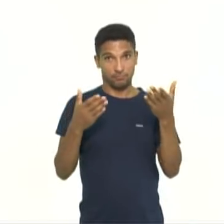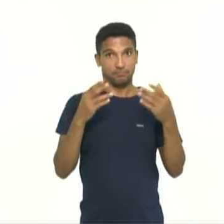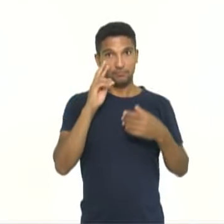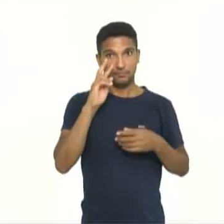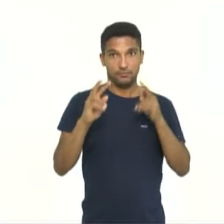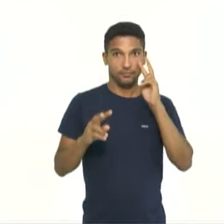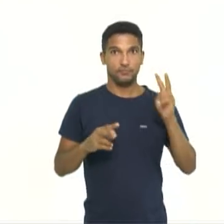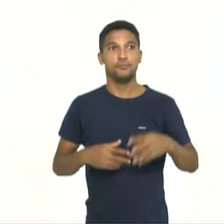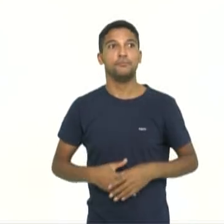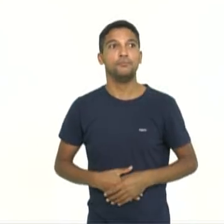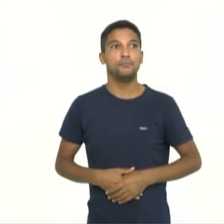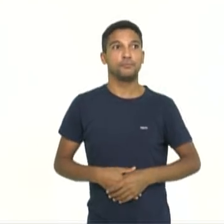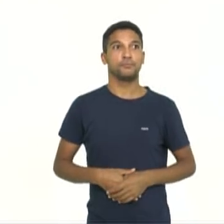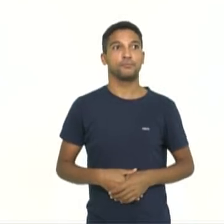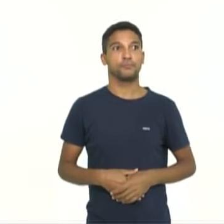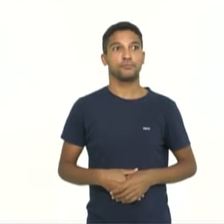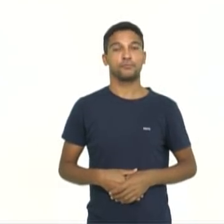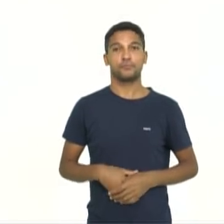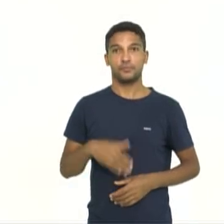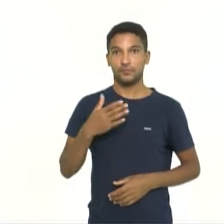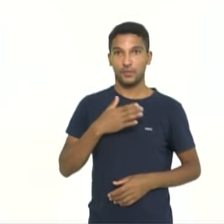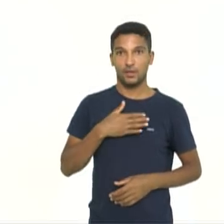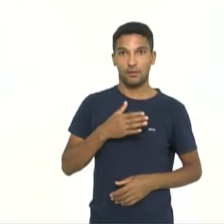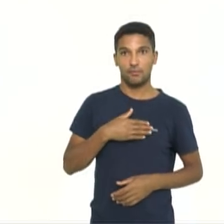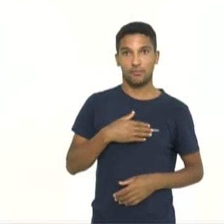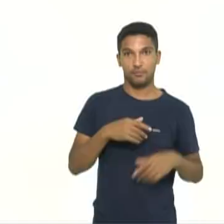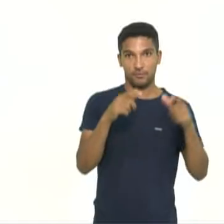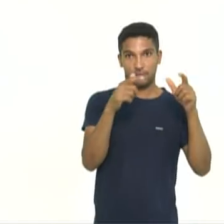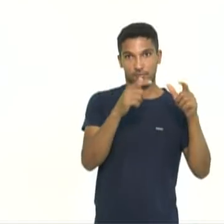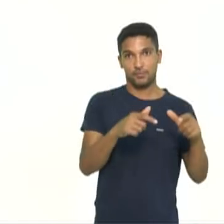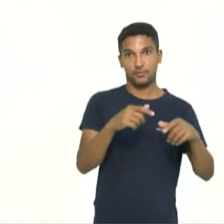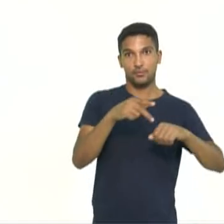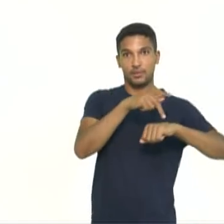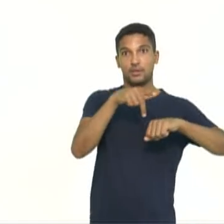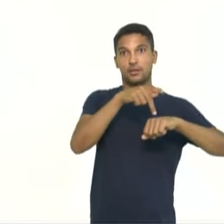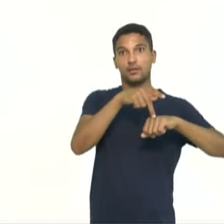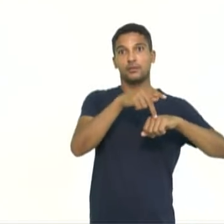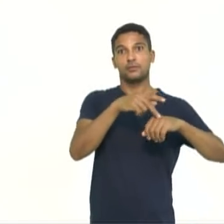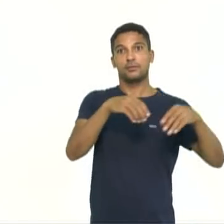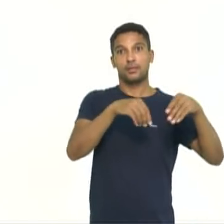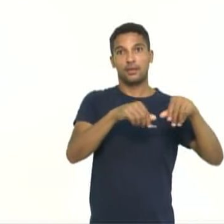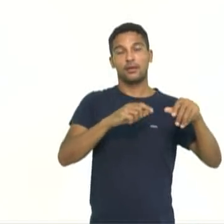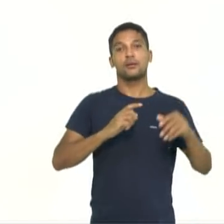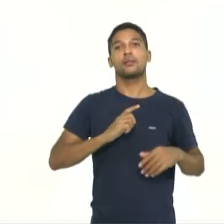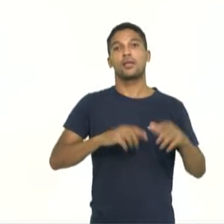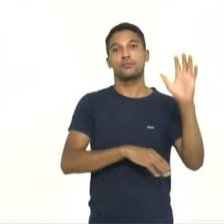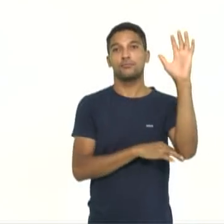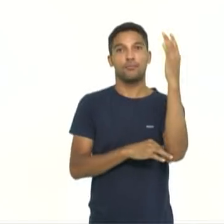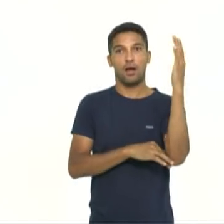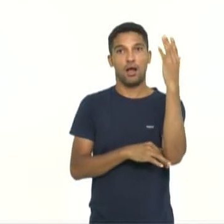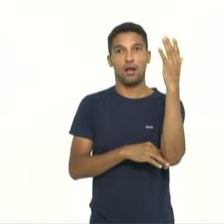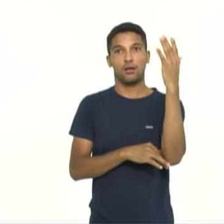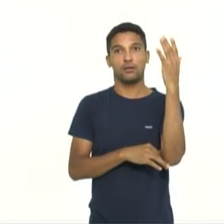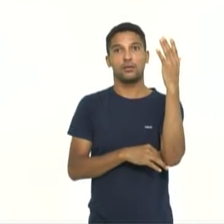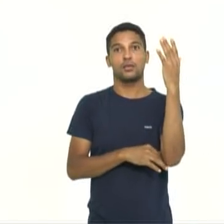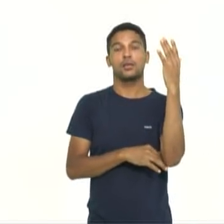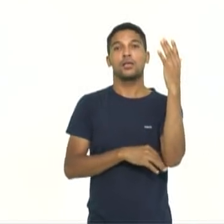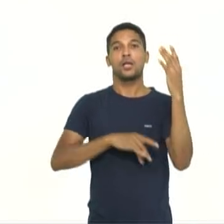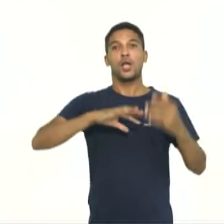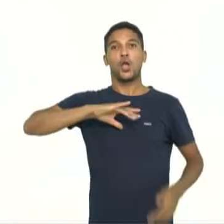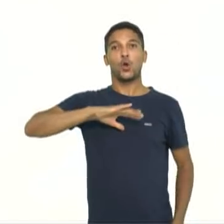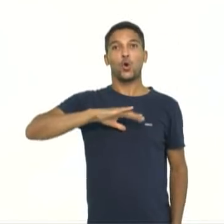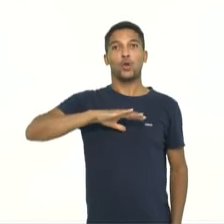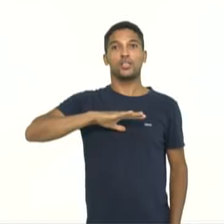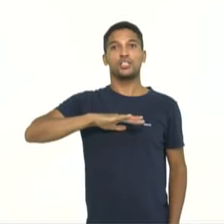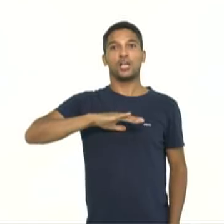outro personagem diz lá, né? Minha terra tem Palmeiras. Cada um tem o time que quiser, né? Finalizando ali no